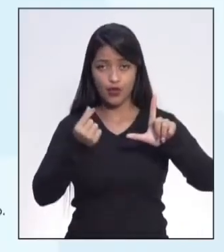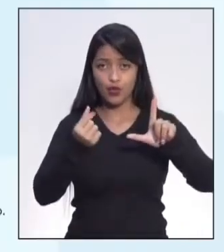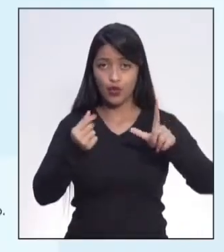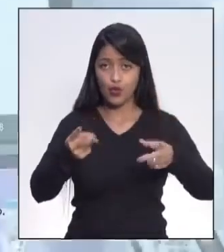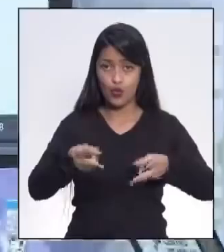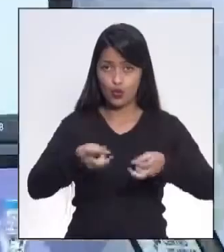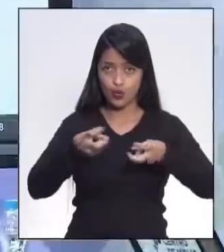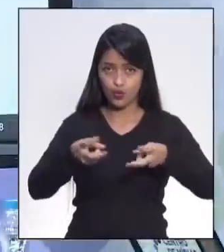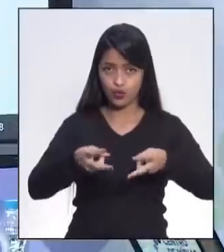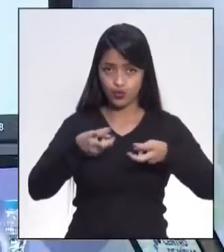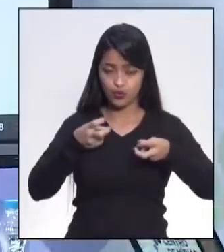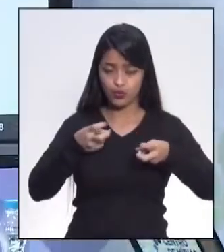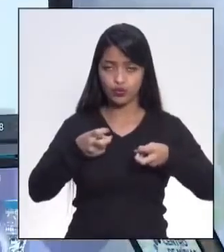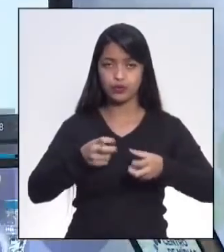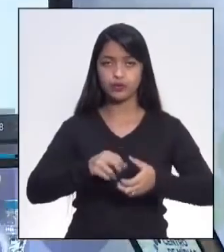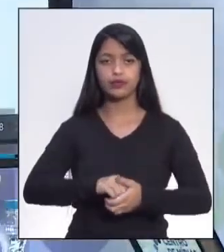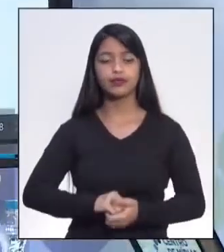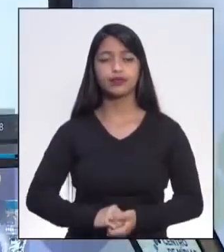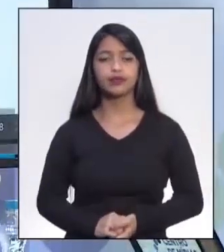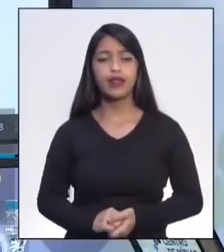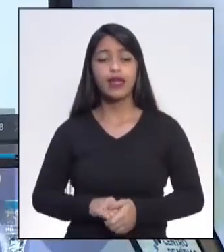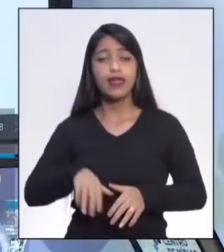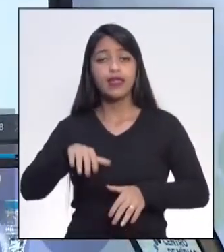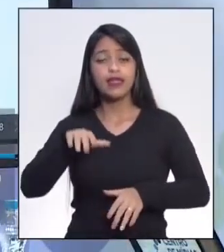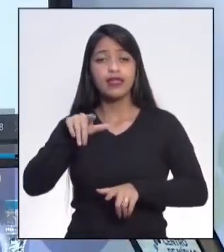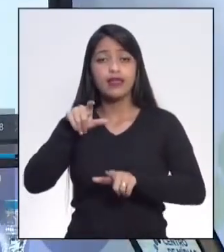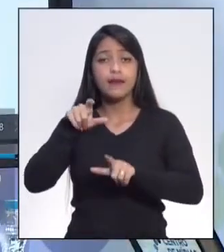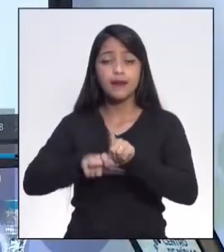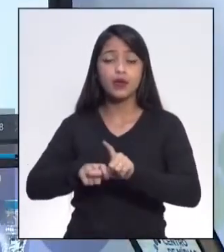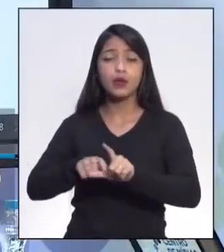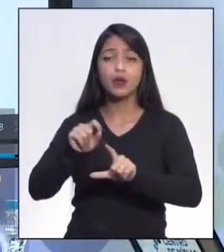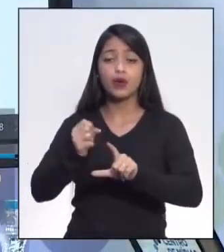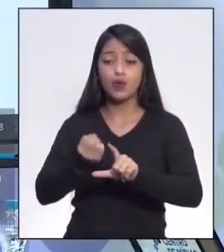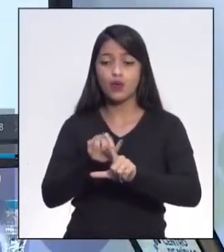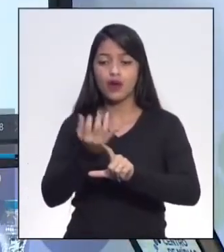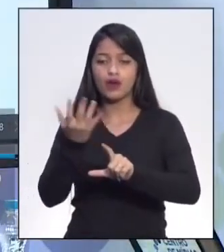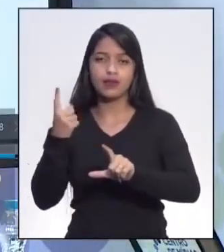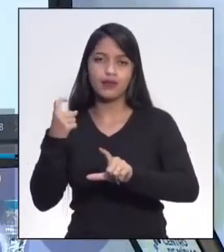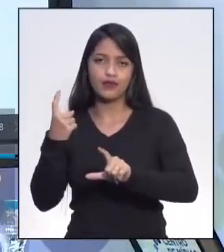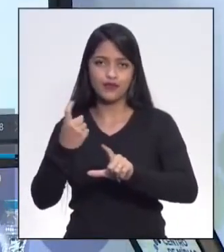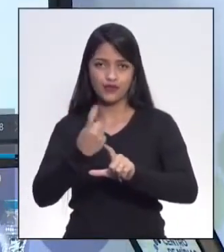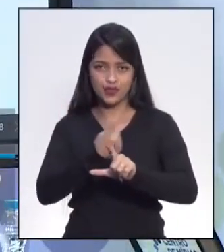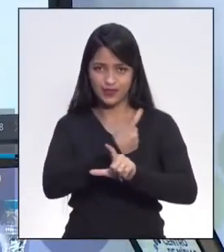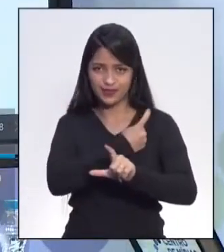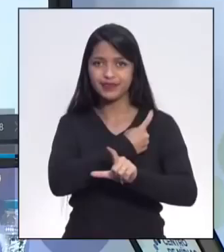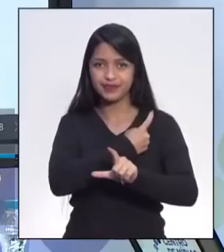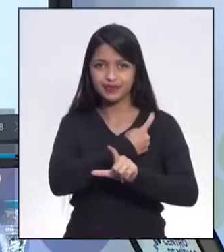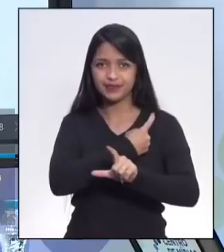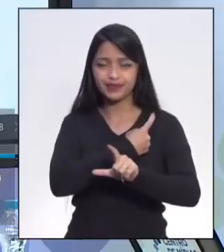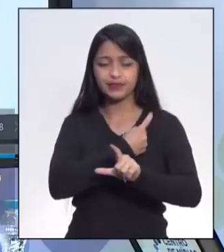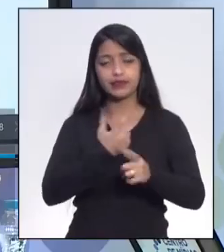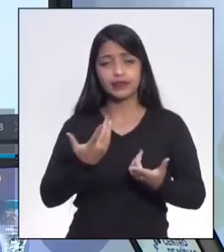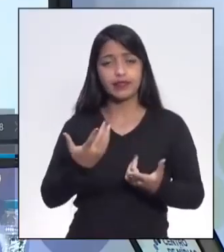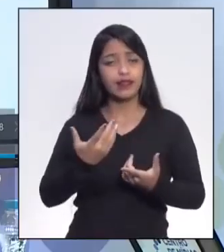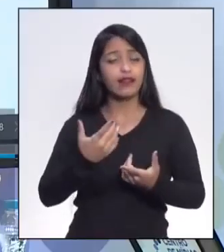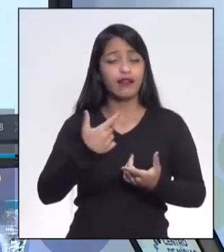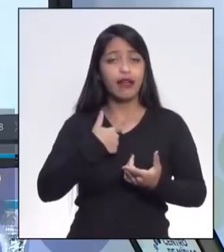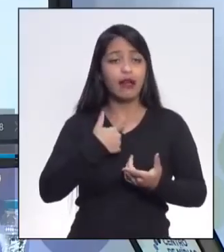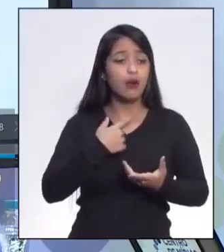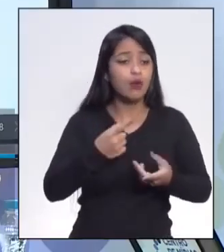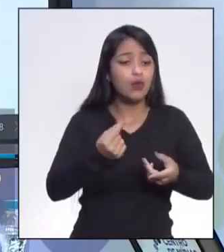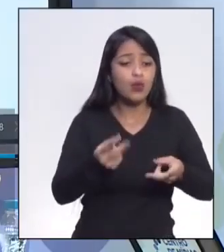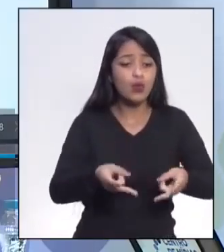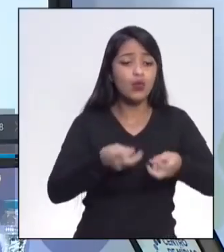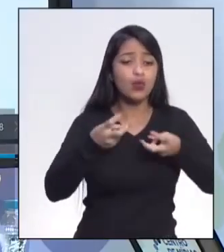de acordo com a quantidade de perfumes. Então, o lucro que eu vou ter depende necessariamente